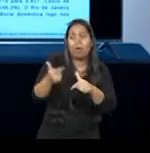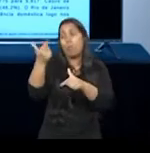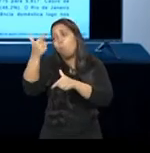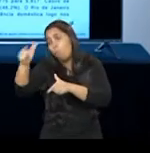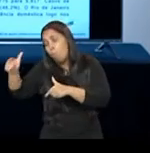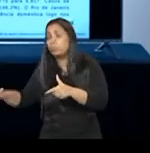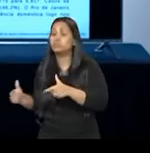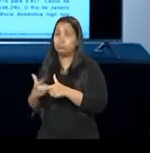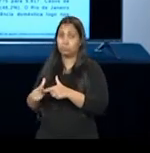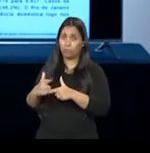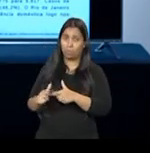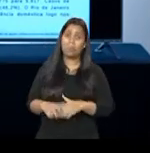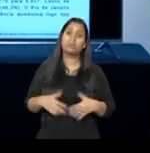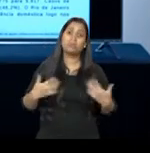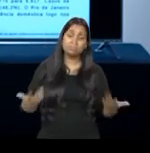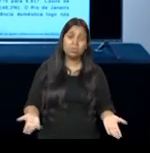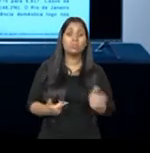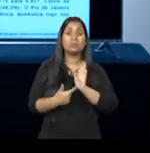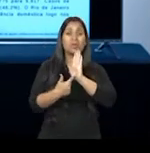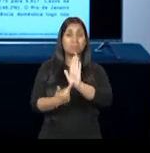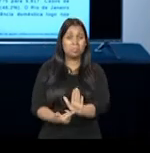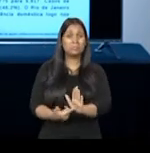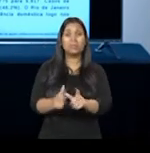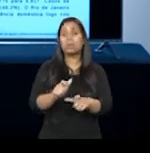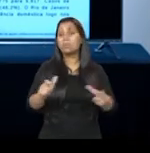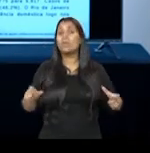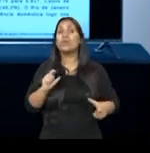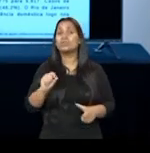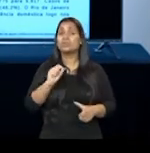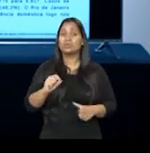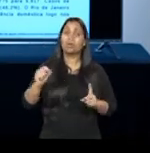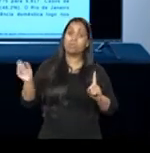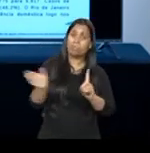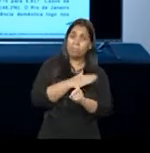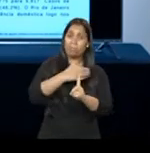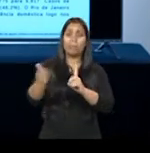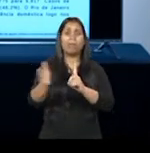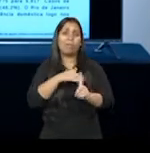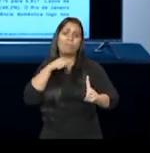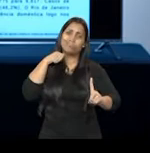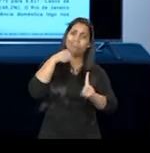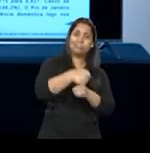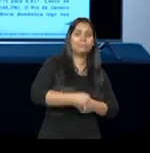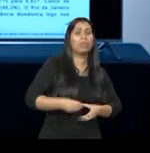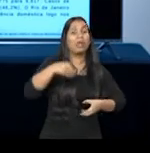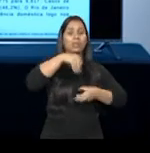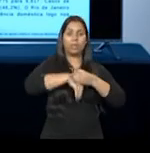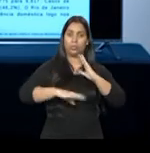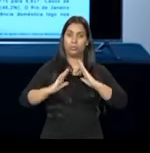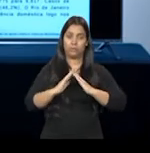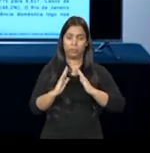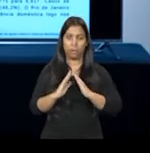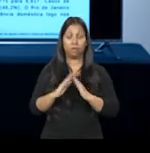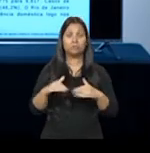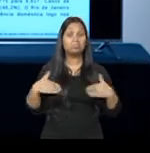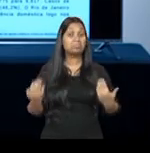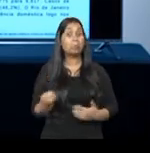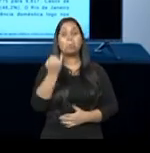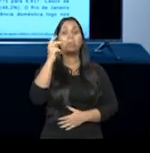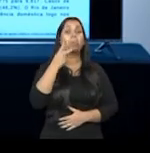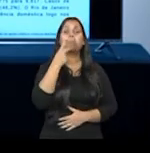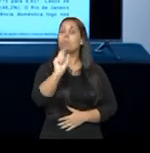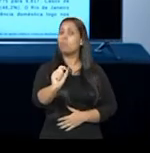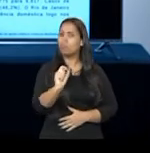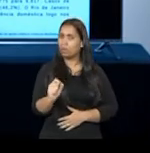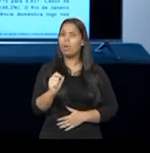outros problemas, e está refletindo em maiores casos de agressão dentro de casa. É importante destacar que